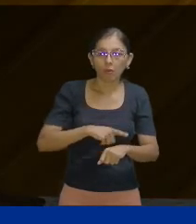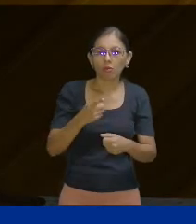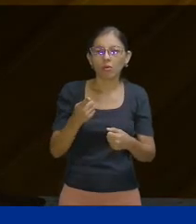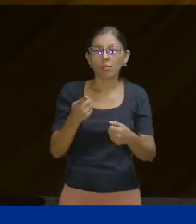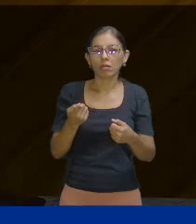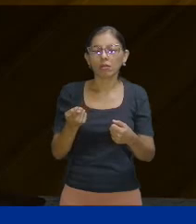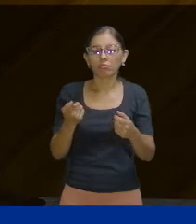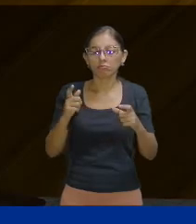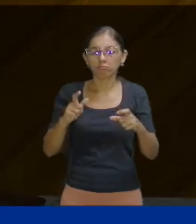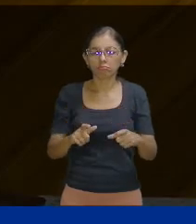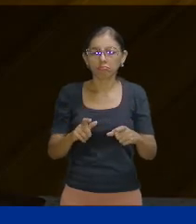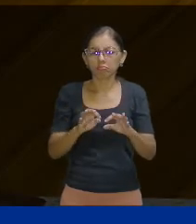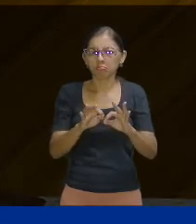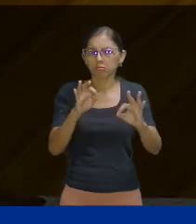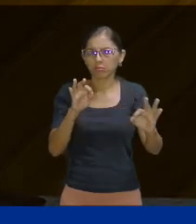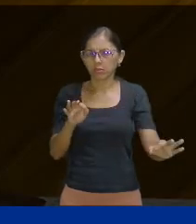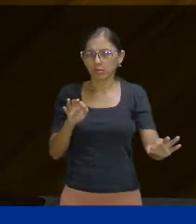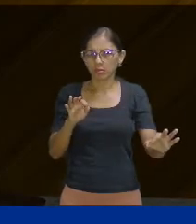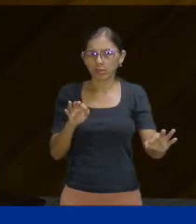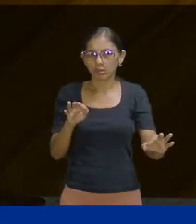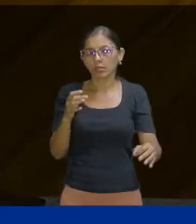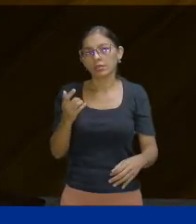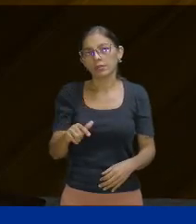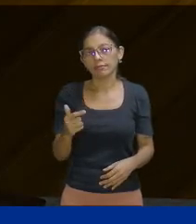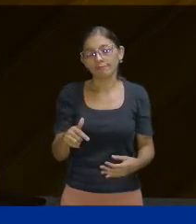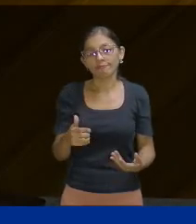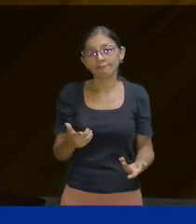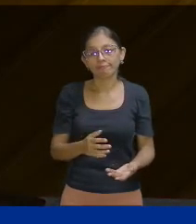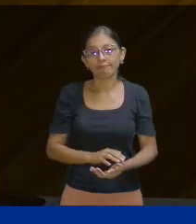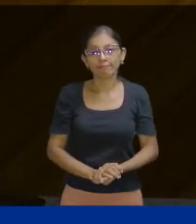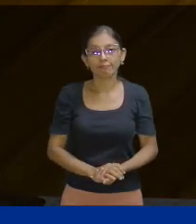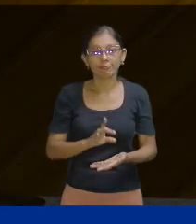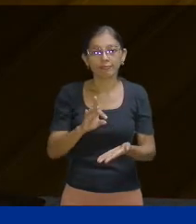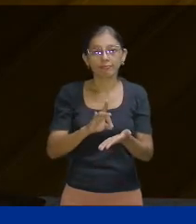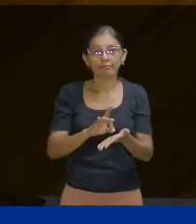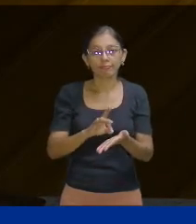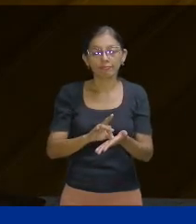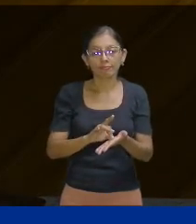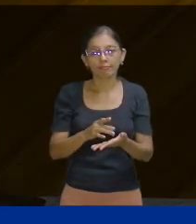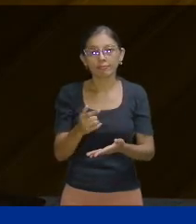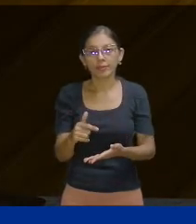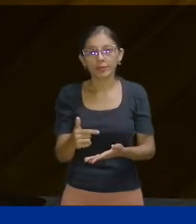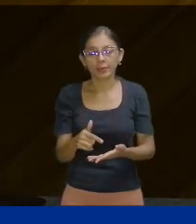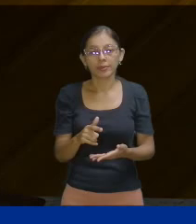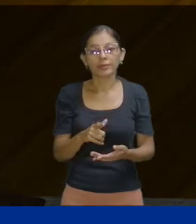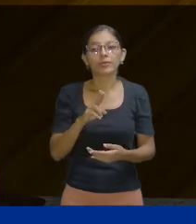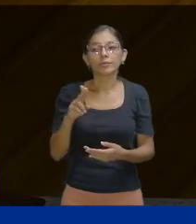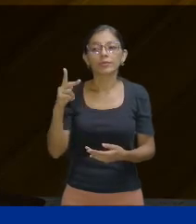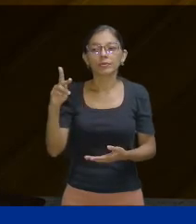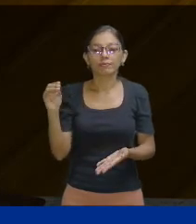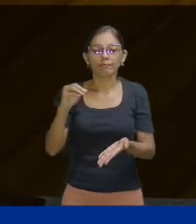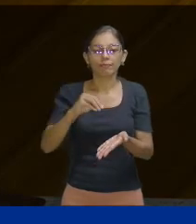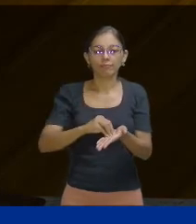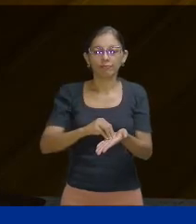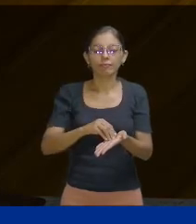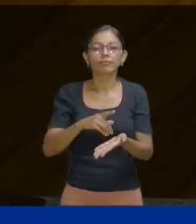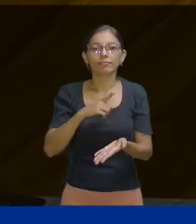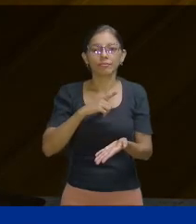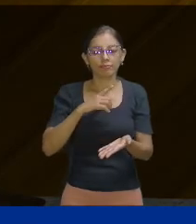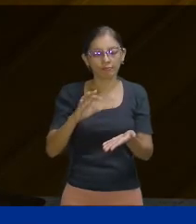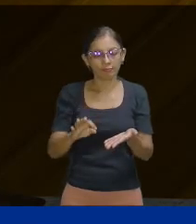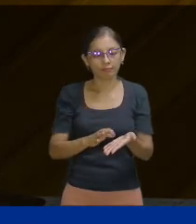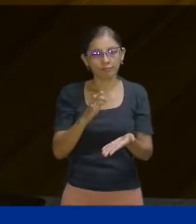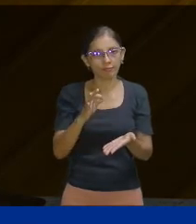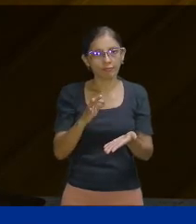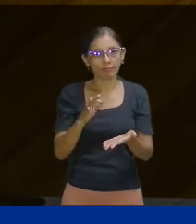de modo que, e tampouco é discutida a veracidade ou não da assinatura declinada no documento.